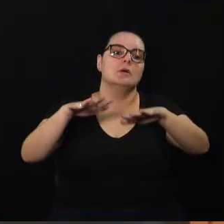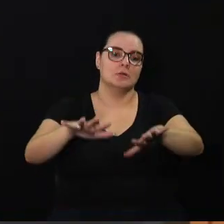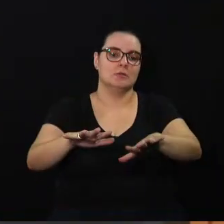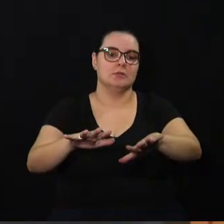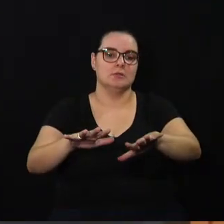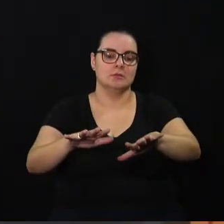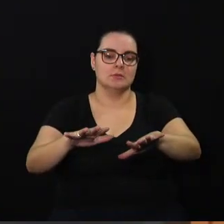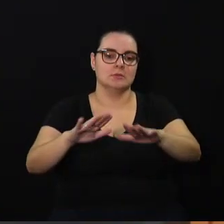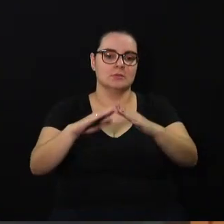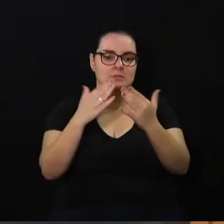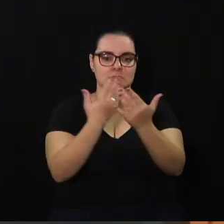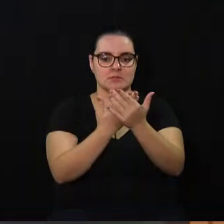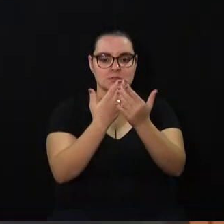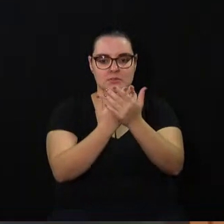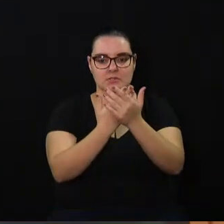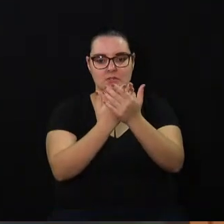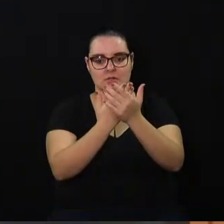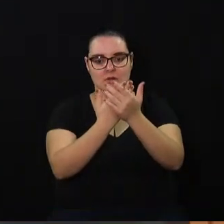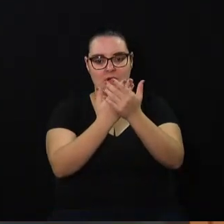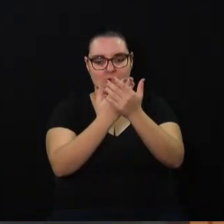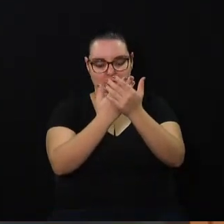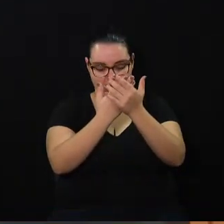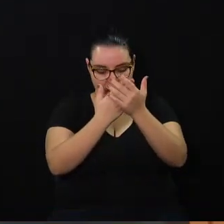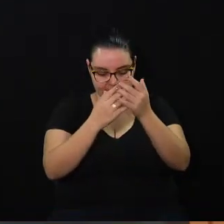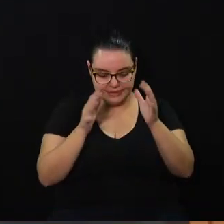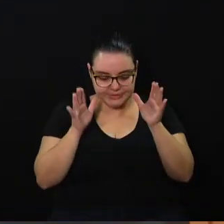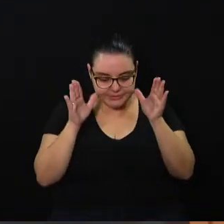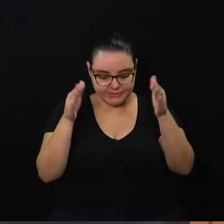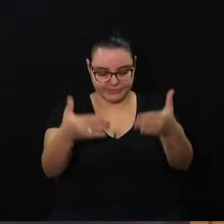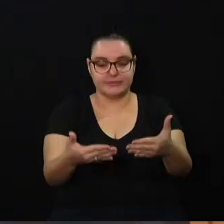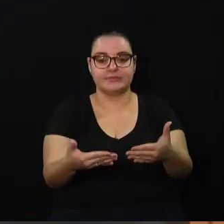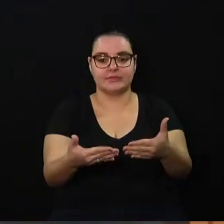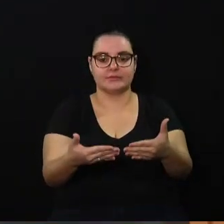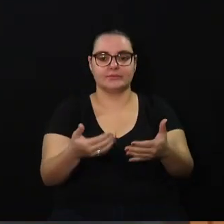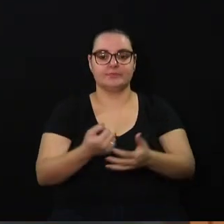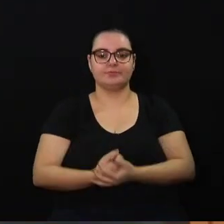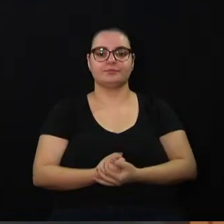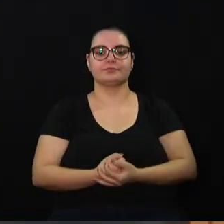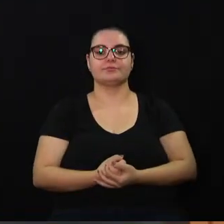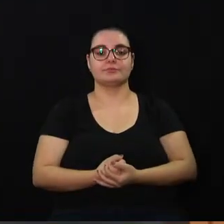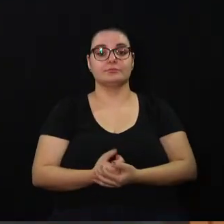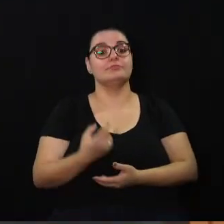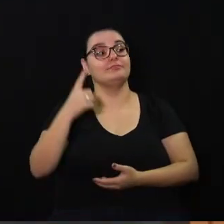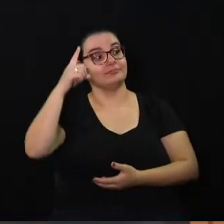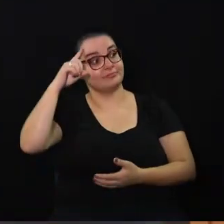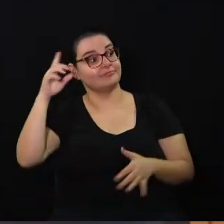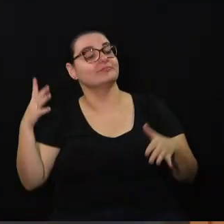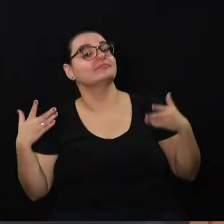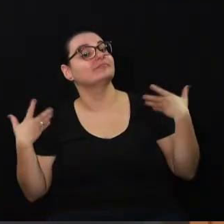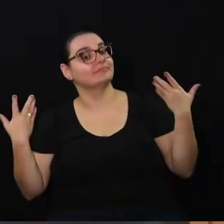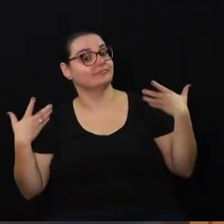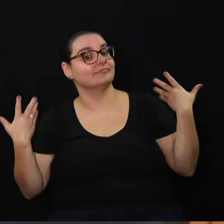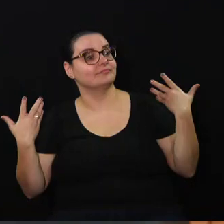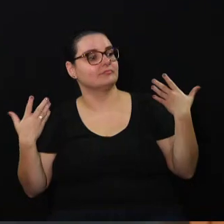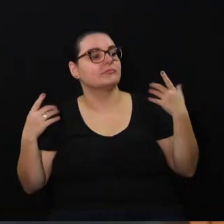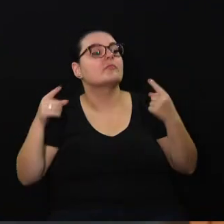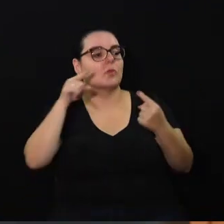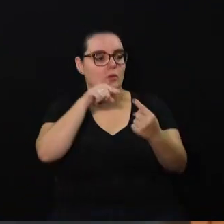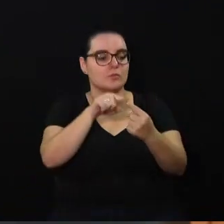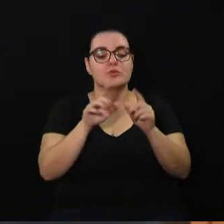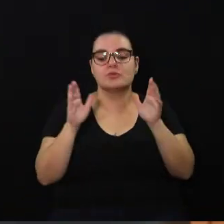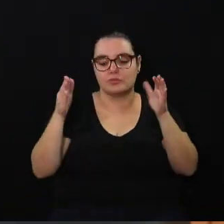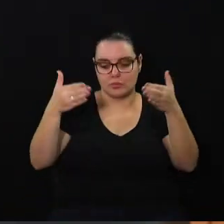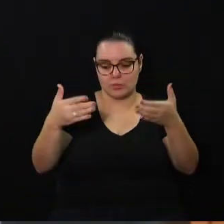foco hoje eu tenho uma grande alegria de dizer que embora esse seja um grande foco do nosso trabalho